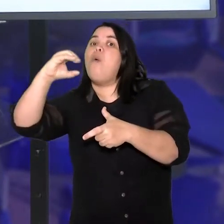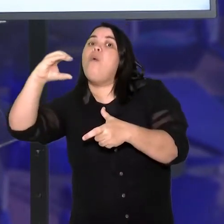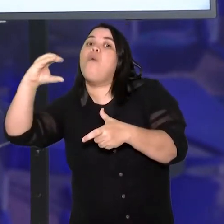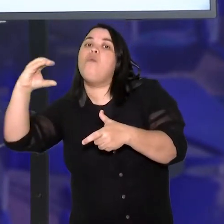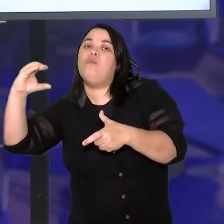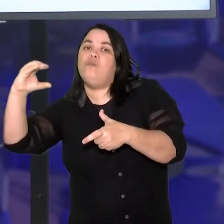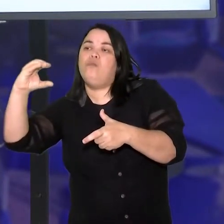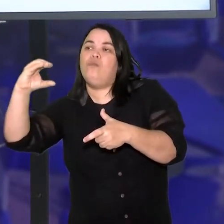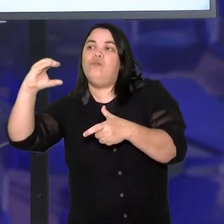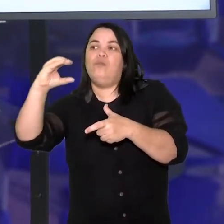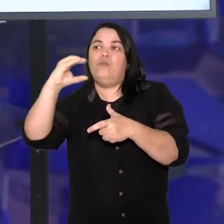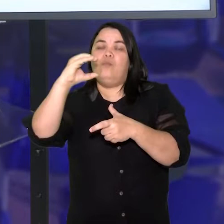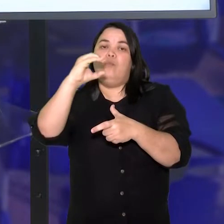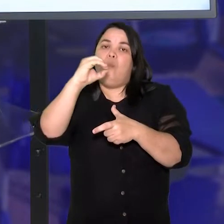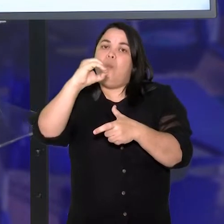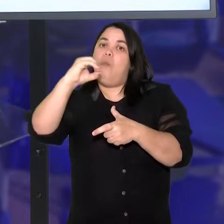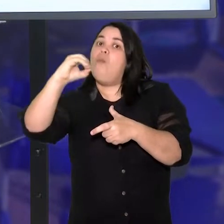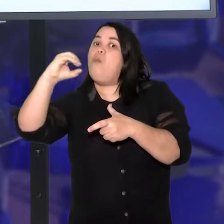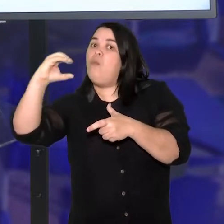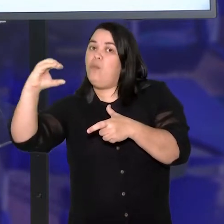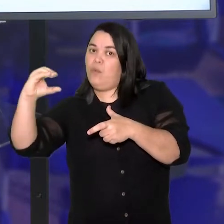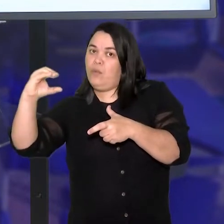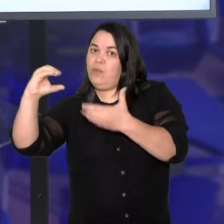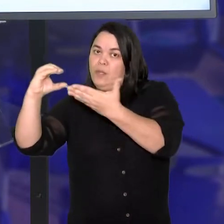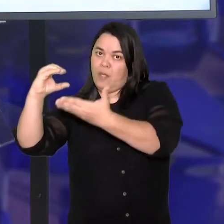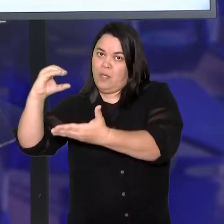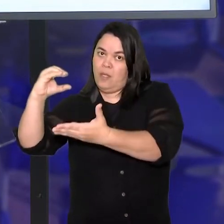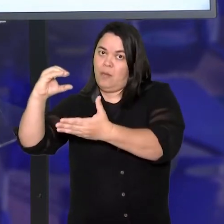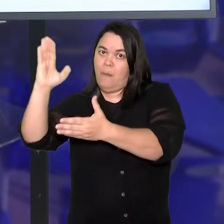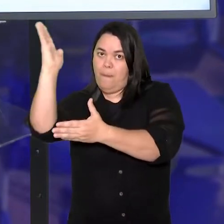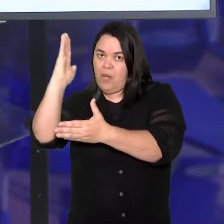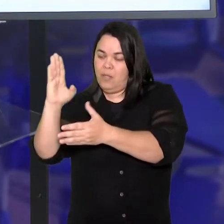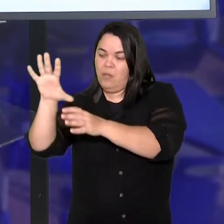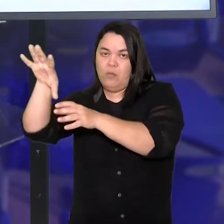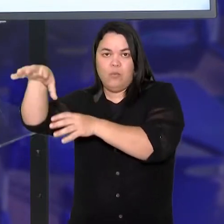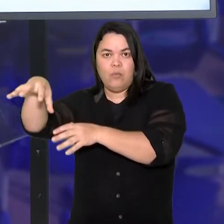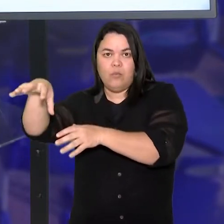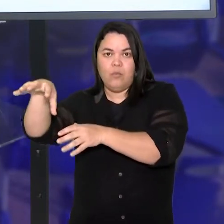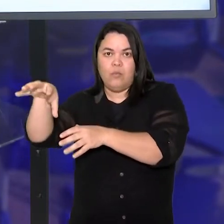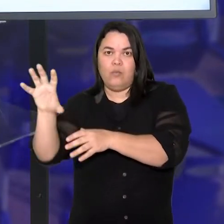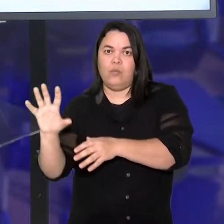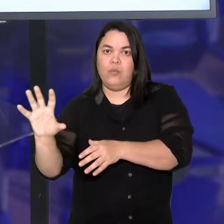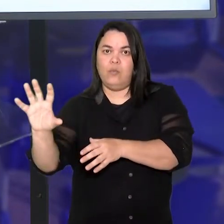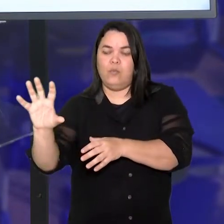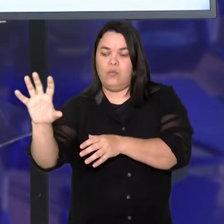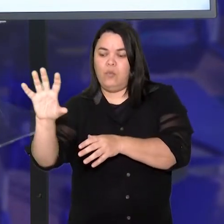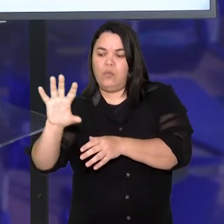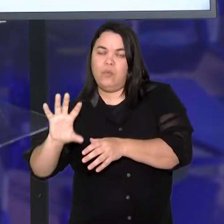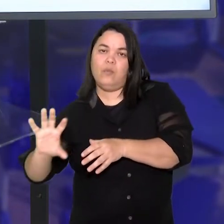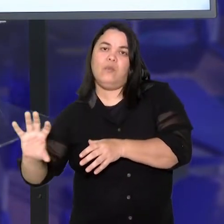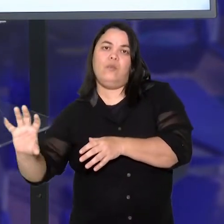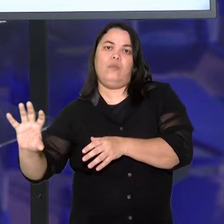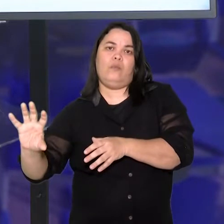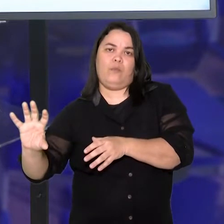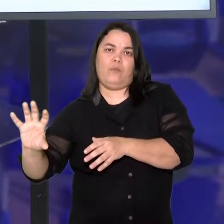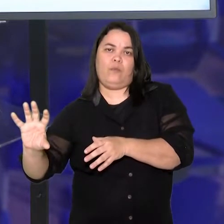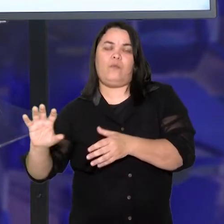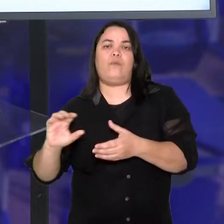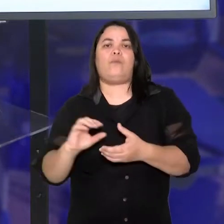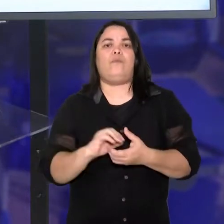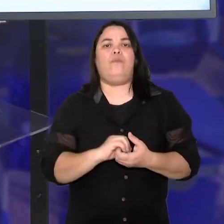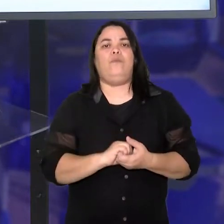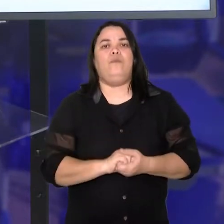no ocidente, melhor dizendo, do ponto de vista de localização geográfica, né? Ao lado oeste do meridiano de